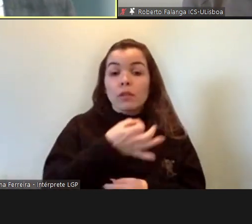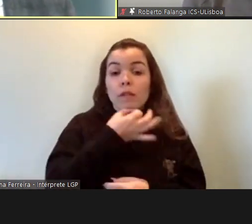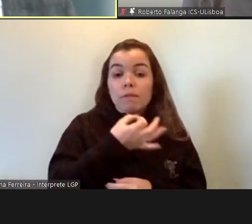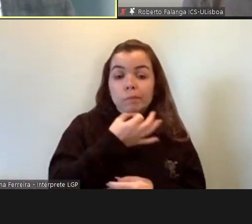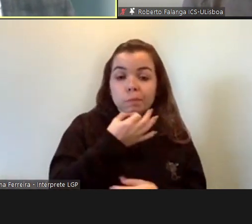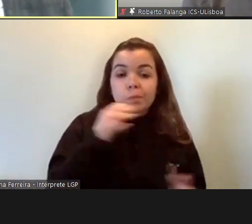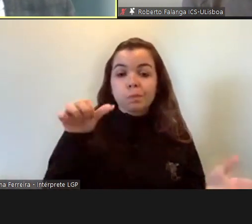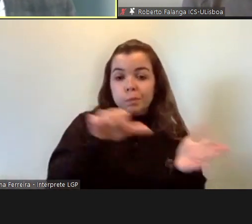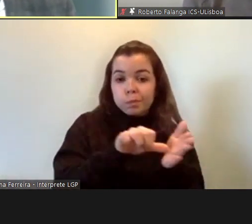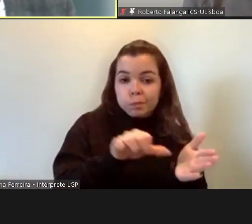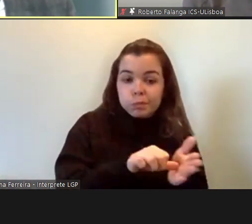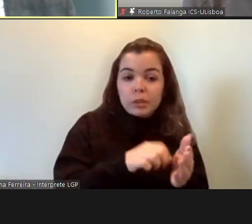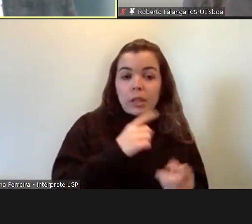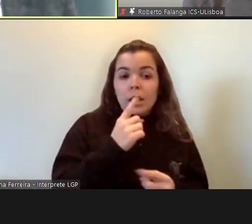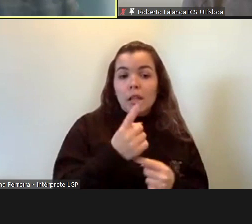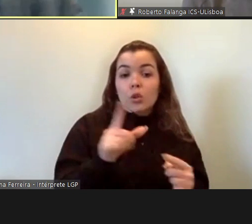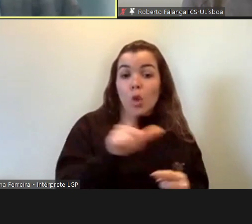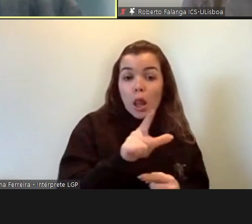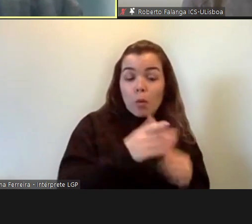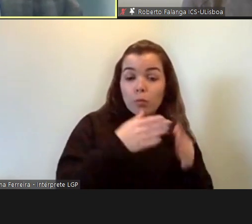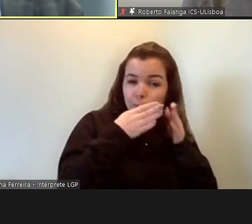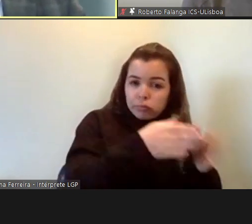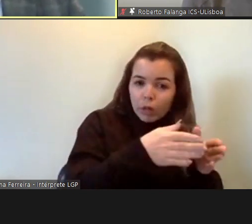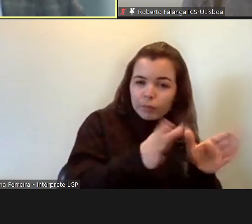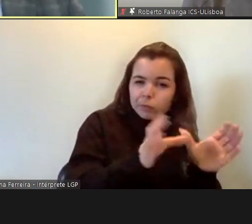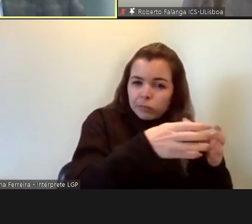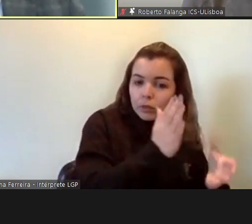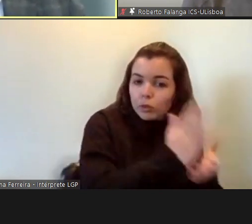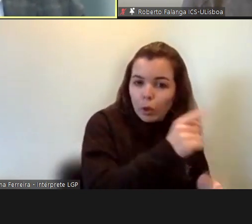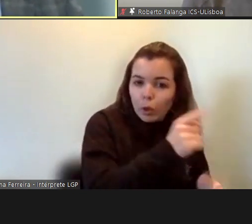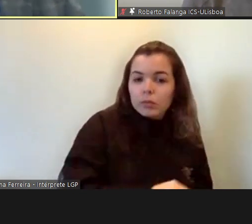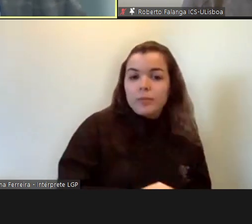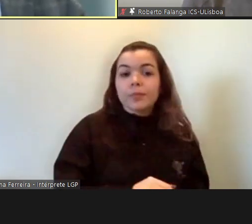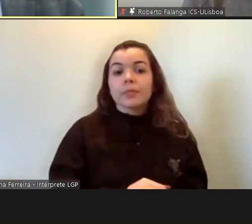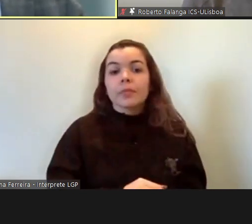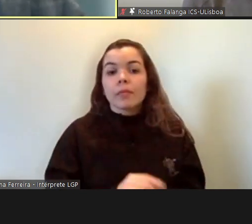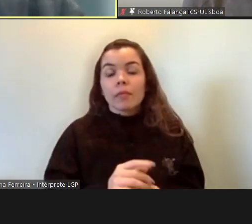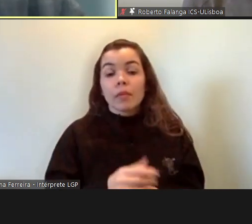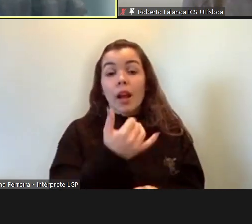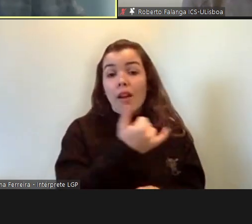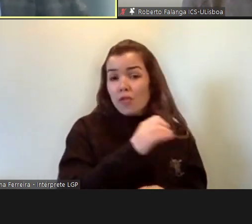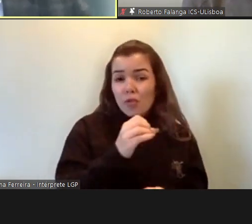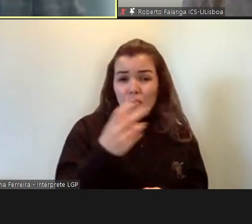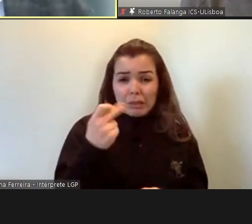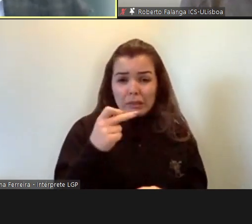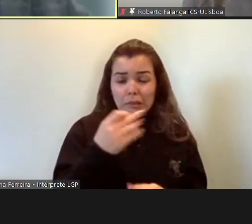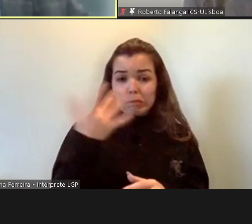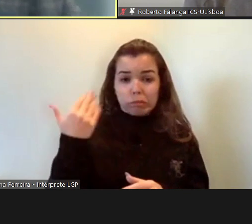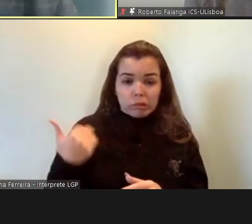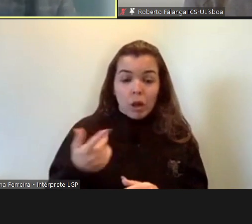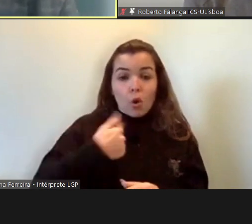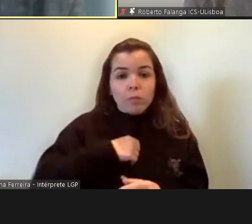agendas políticas estarem capturadas por Lisboa, e também levamos, no mínimo desde o referendo da regionalização, há 20 e tal anos, que não conseguimos de facto